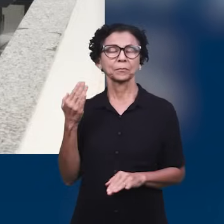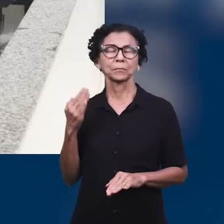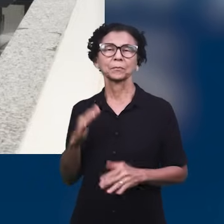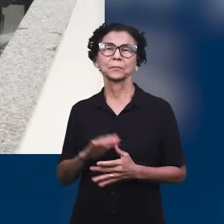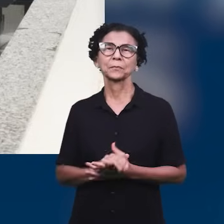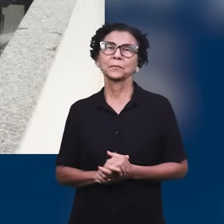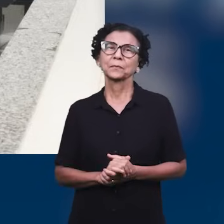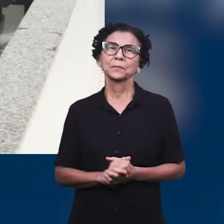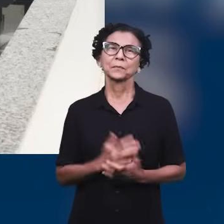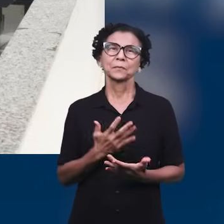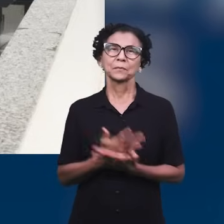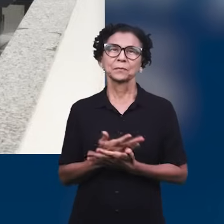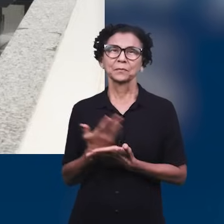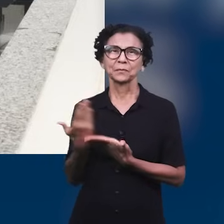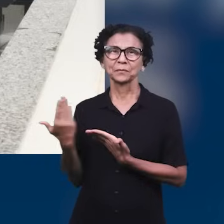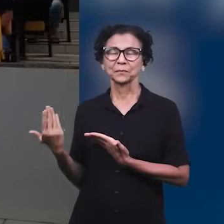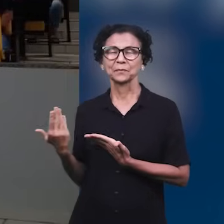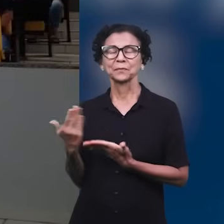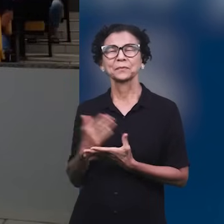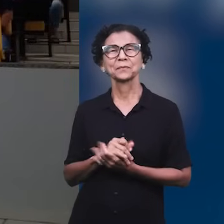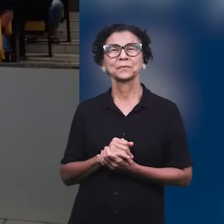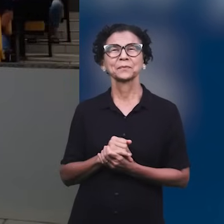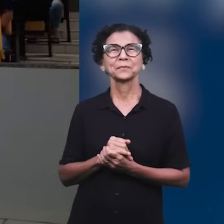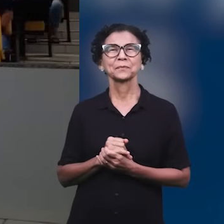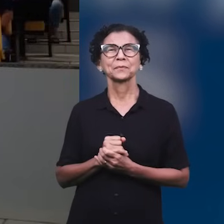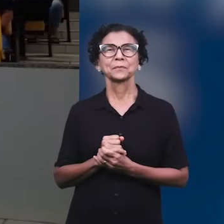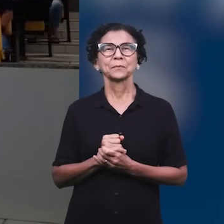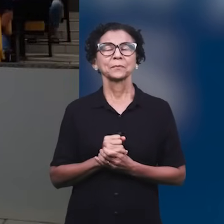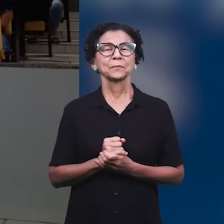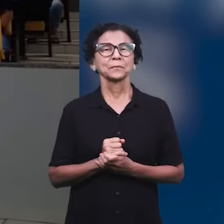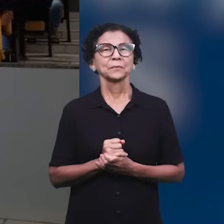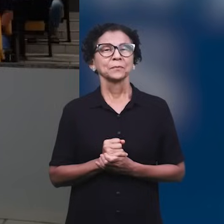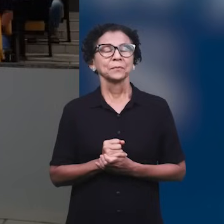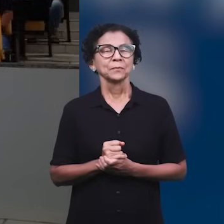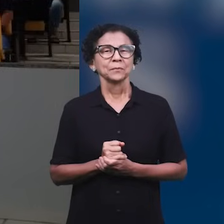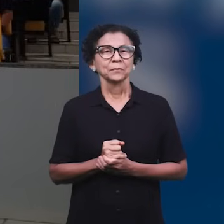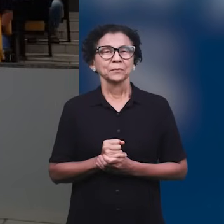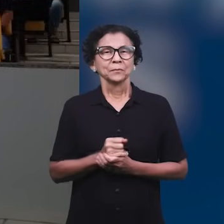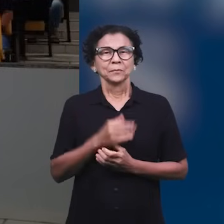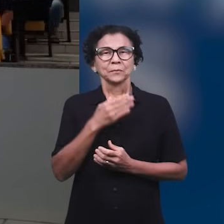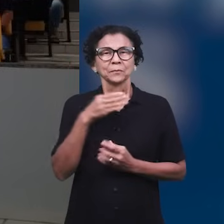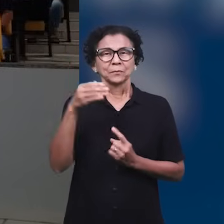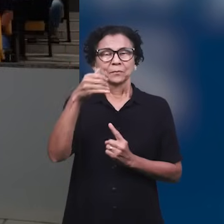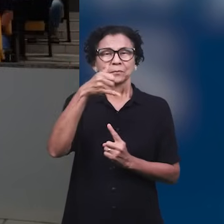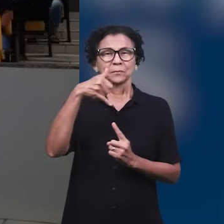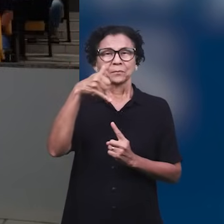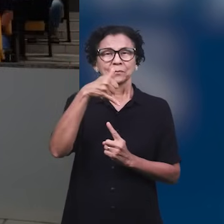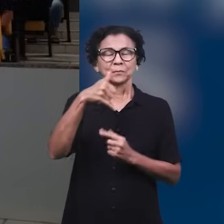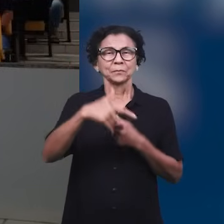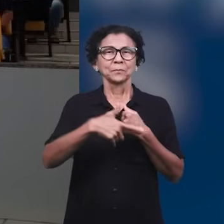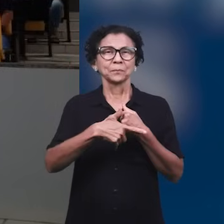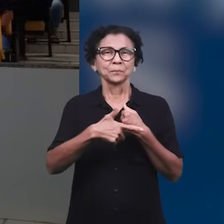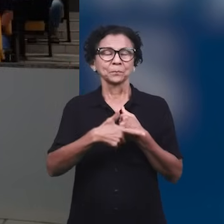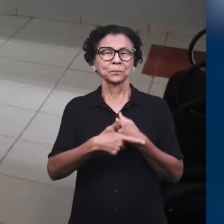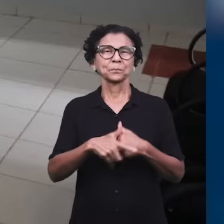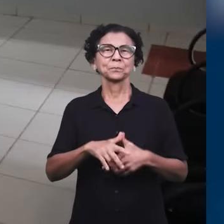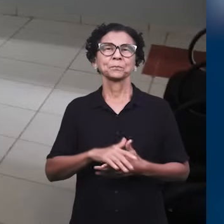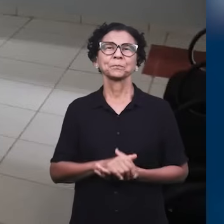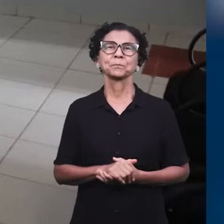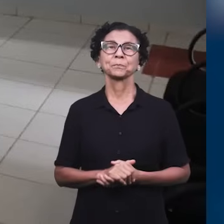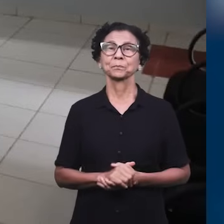de Machadinho do Oeste, onde quem vai nos relatar tudo o que aconteceu foi o ungido Richard Nixon, que ele nos conta